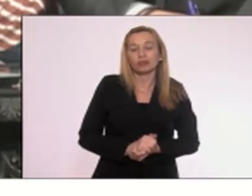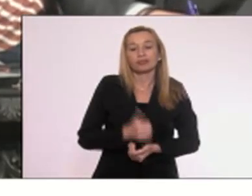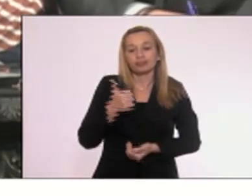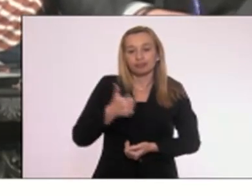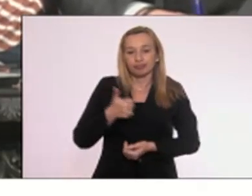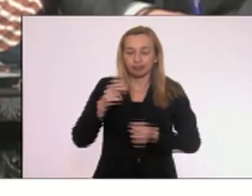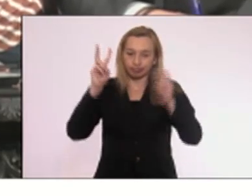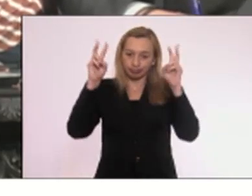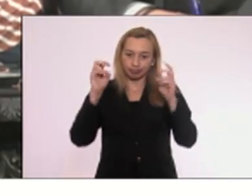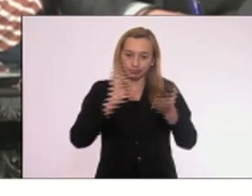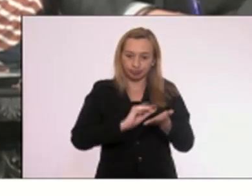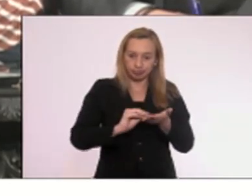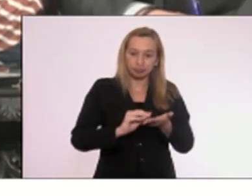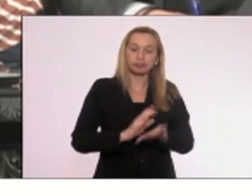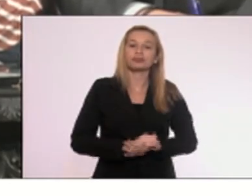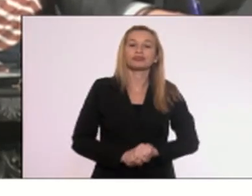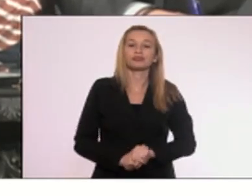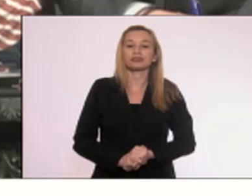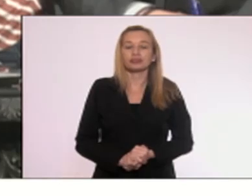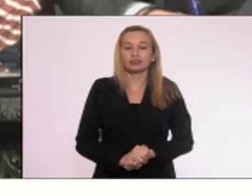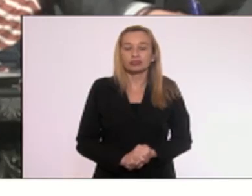ponto da pauta